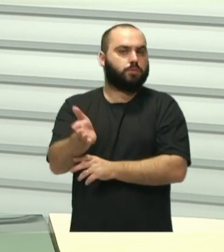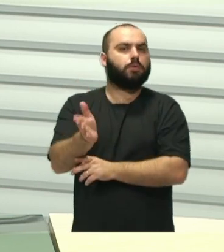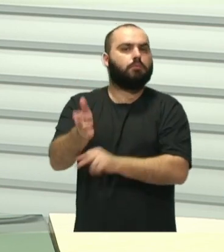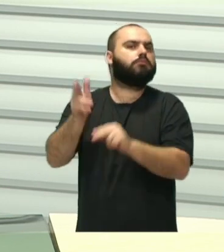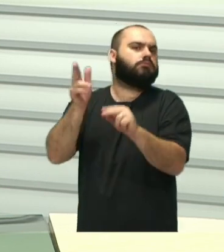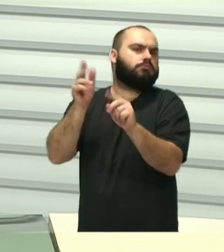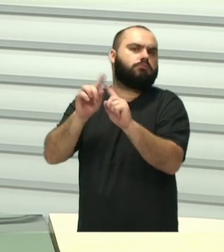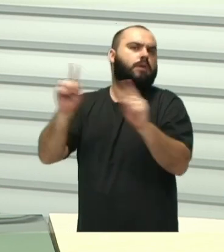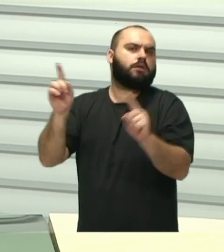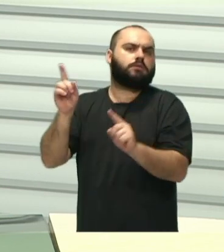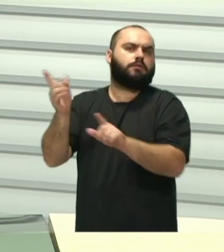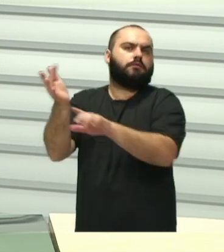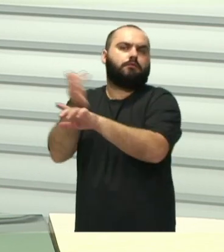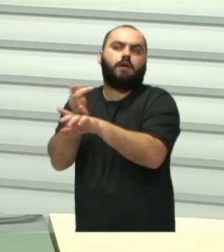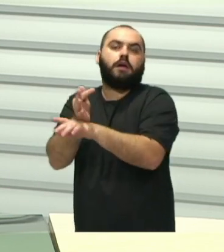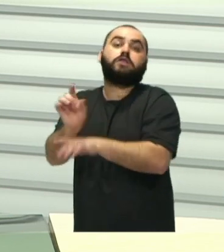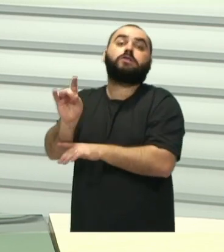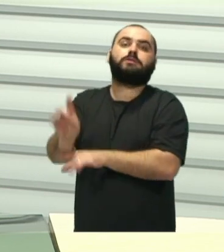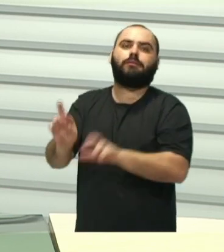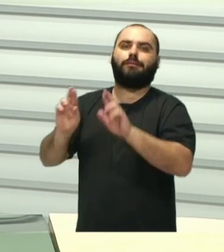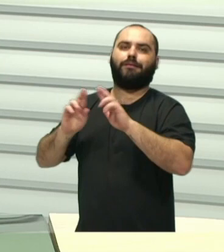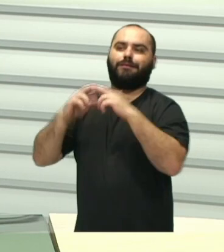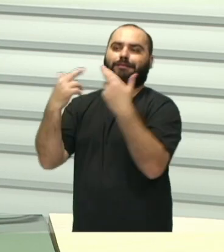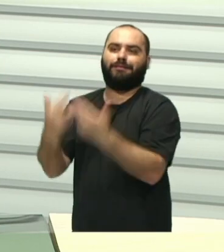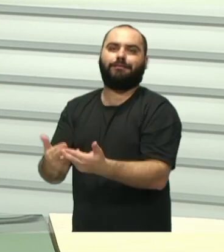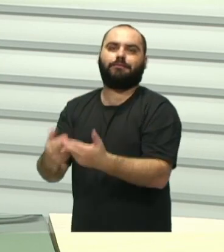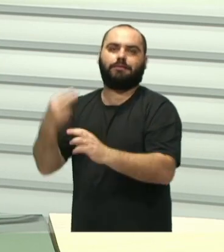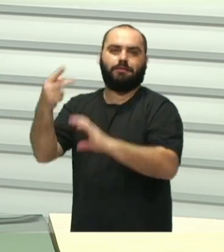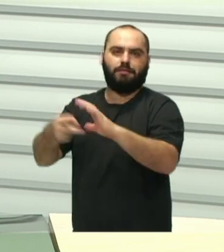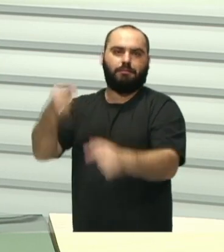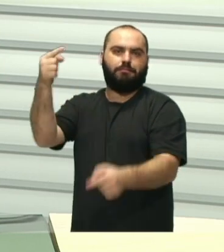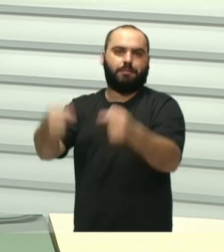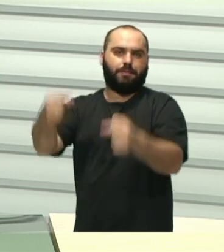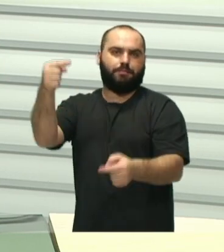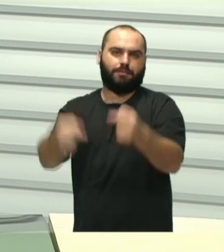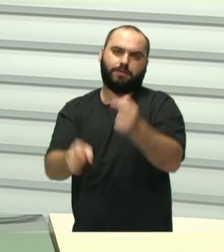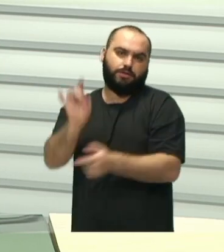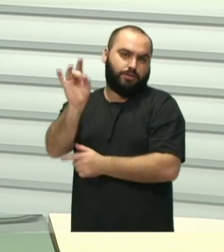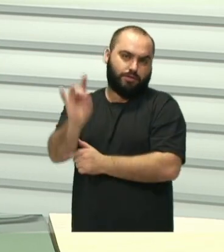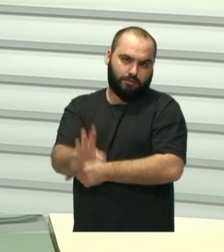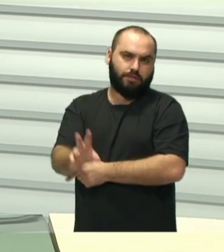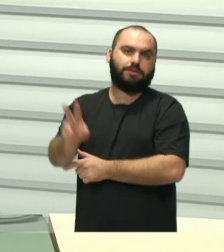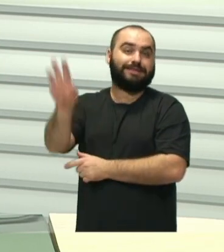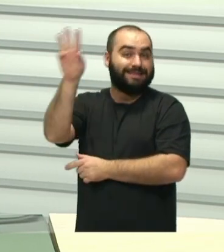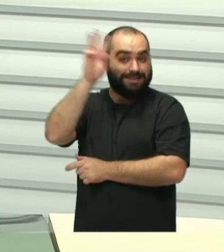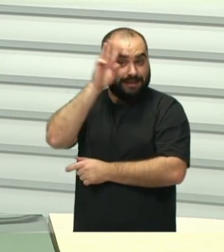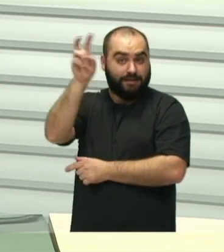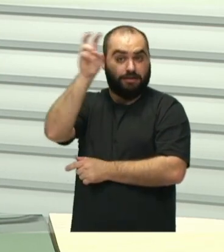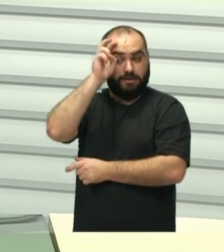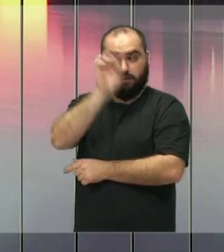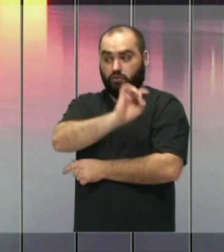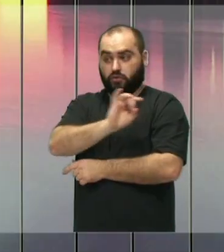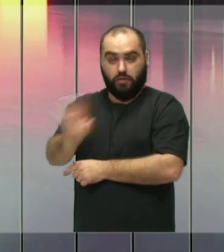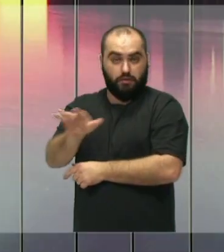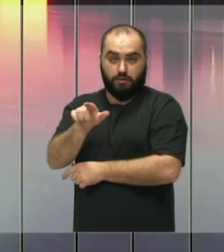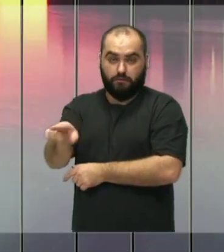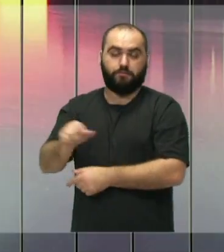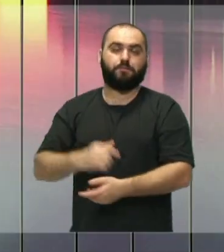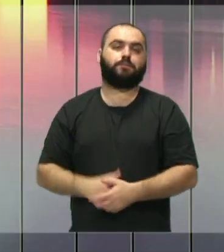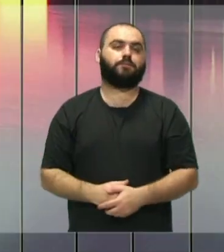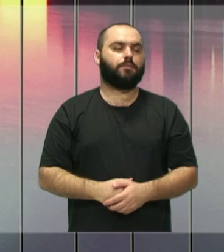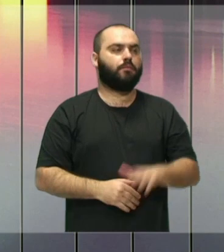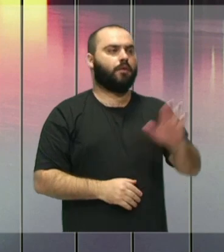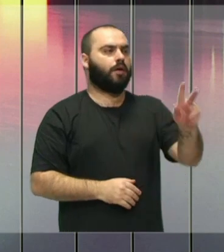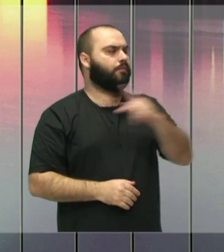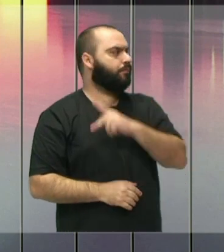recesso é apenas das sessões que onde tem ali o nosso debate a segunda as terças e Quintas presente